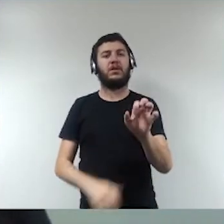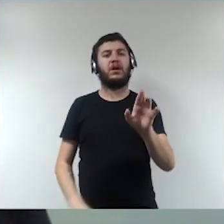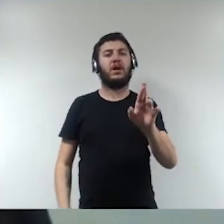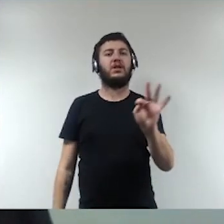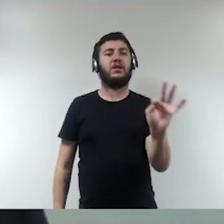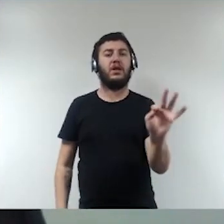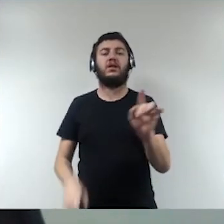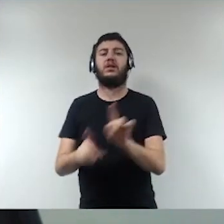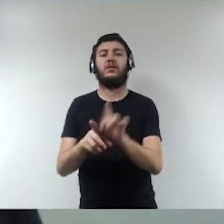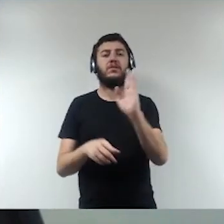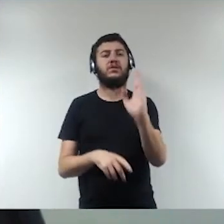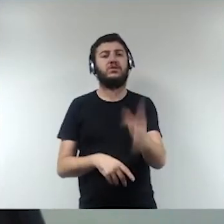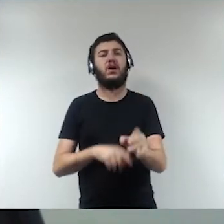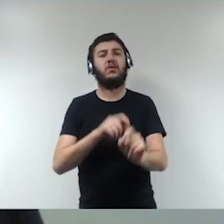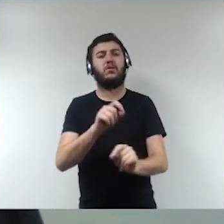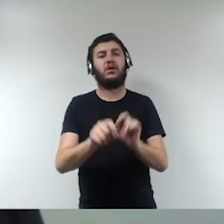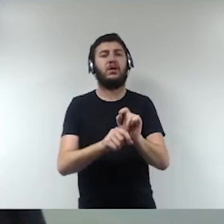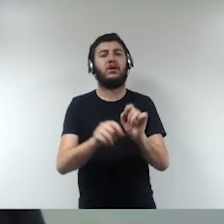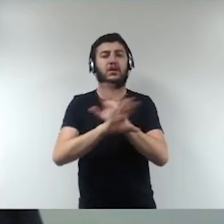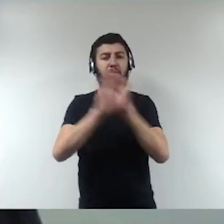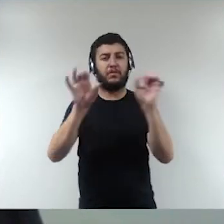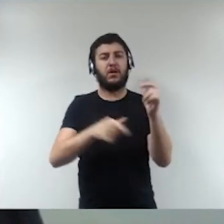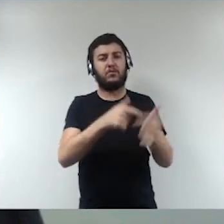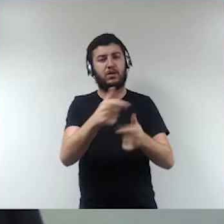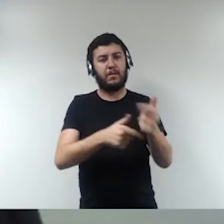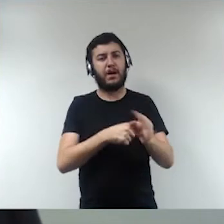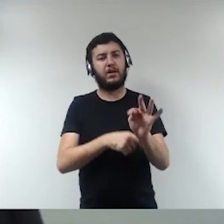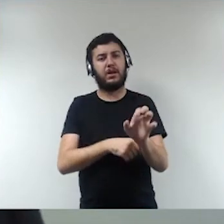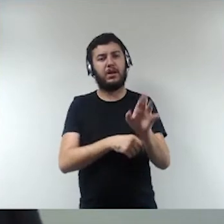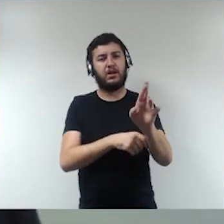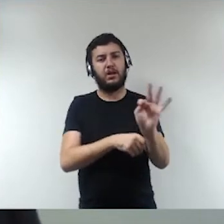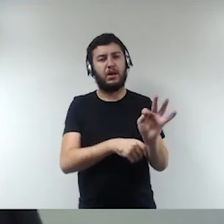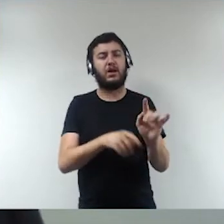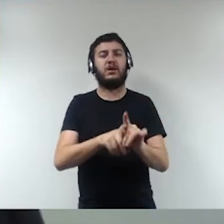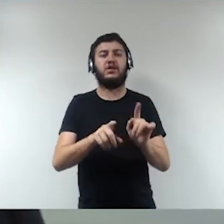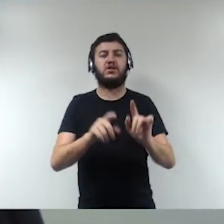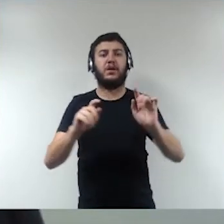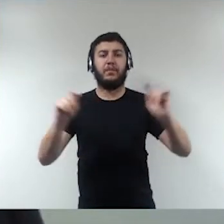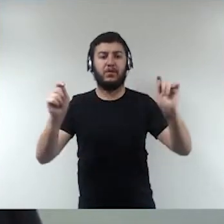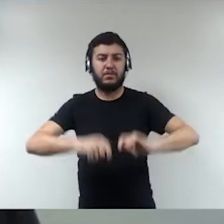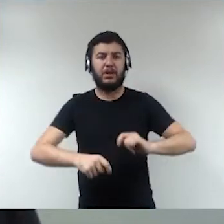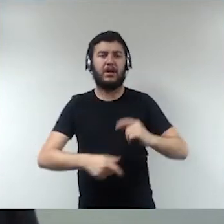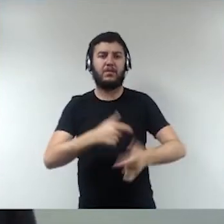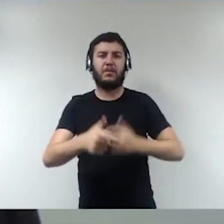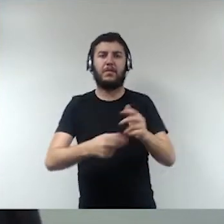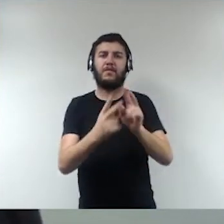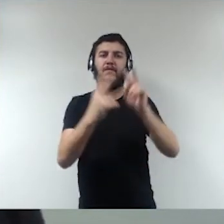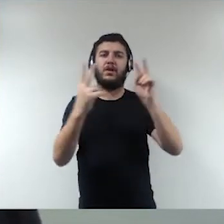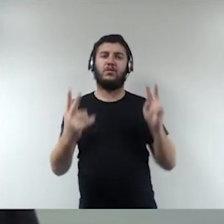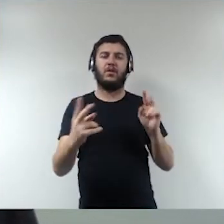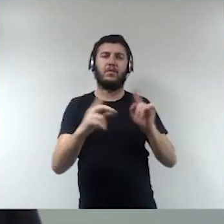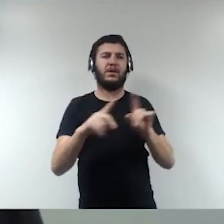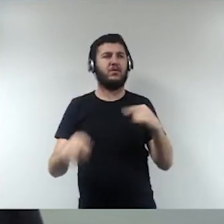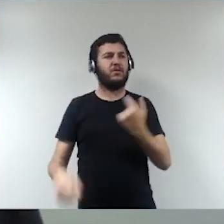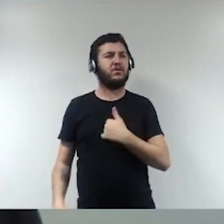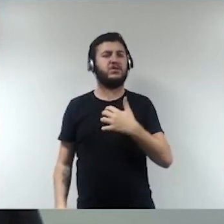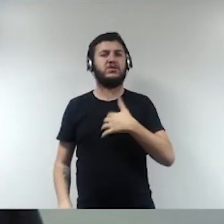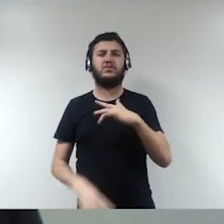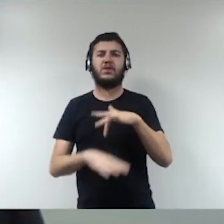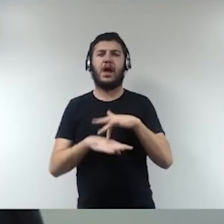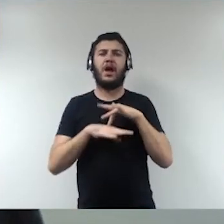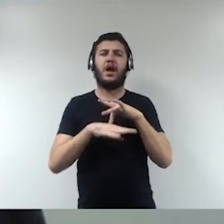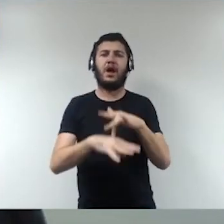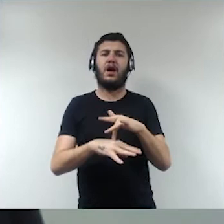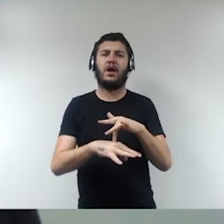que impossibilitavam a realização desses atos de forma virtual. Nós chegamos ao absurdo de ter